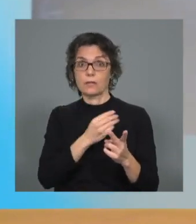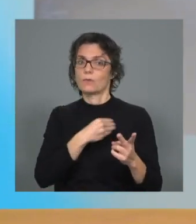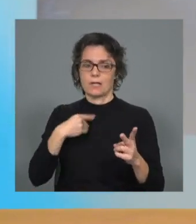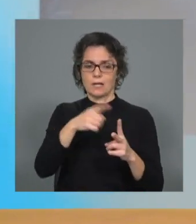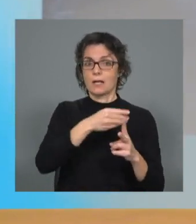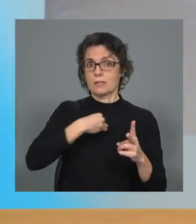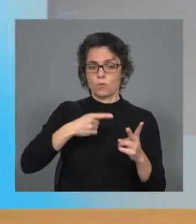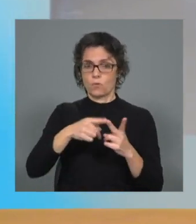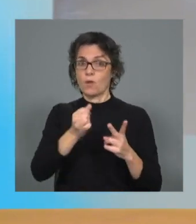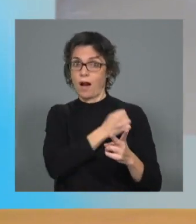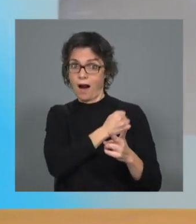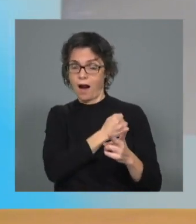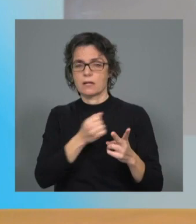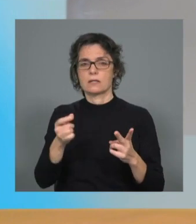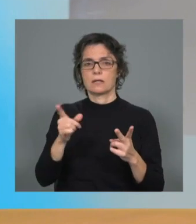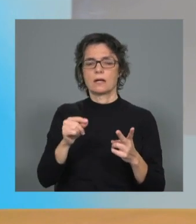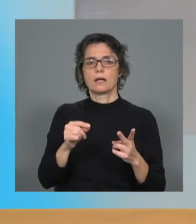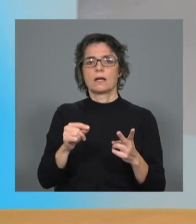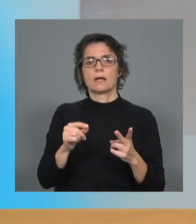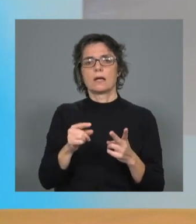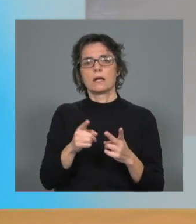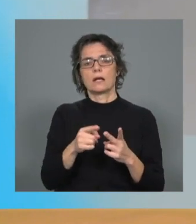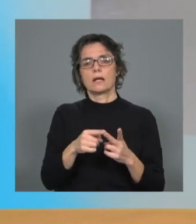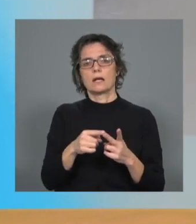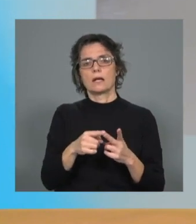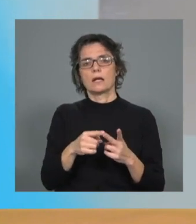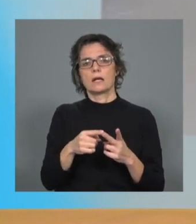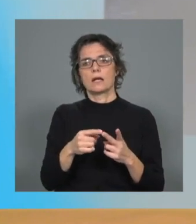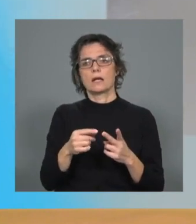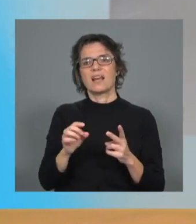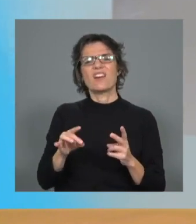e o combate à segregação dentro das cidades,